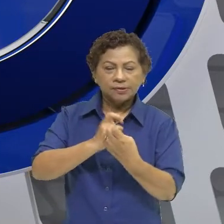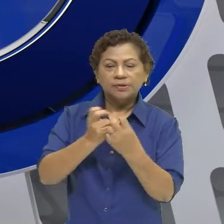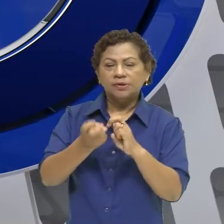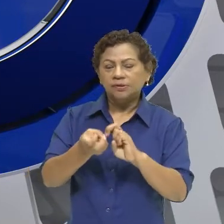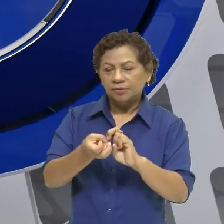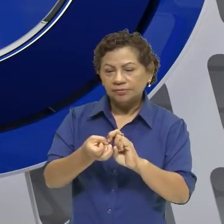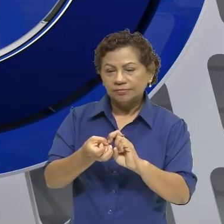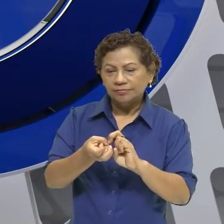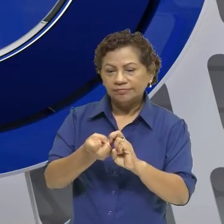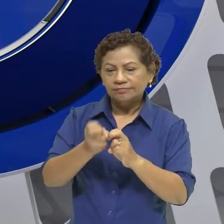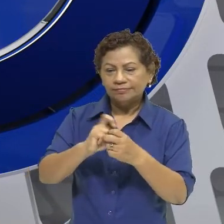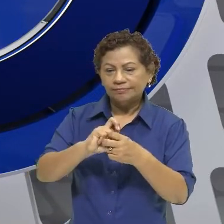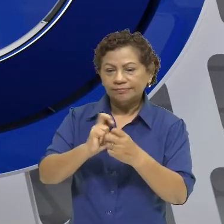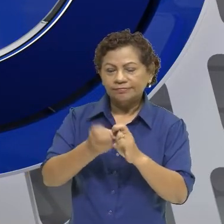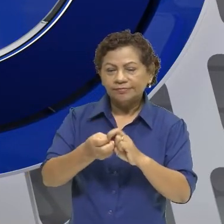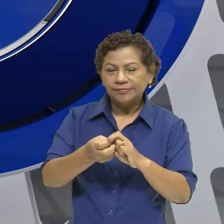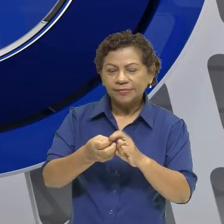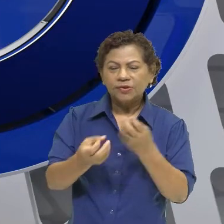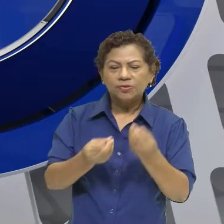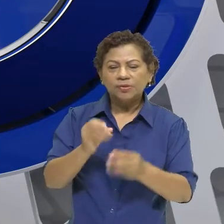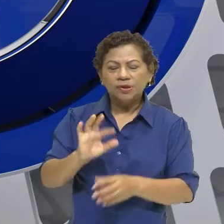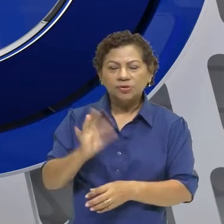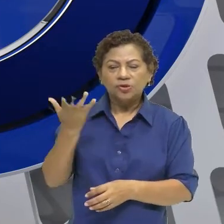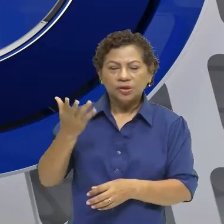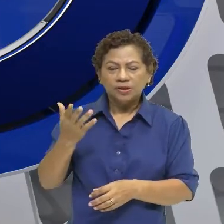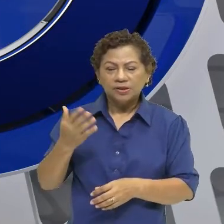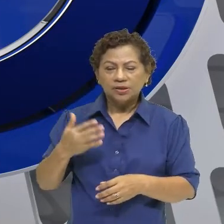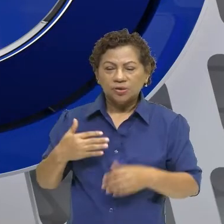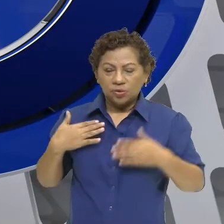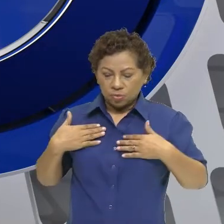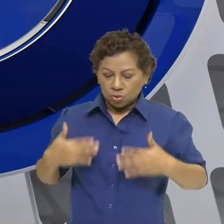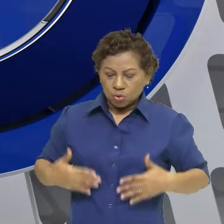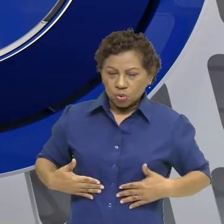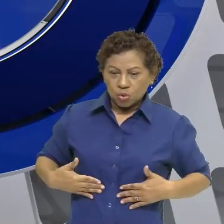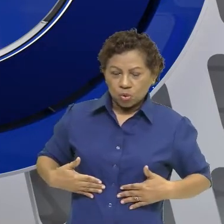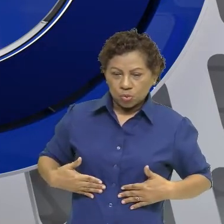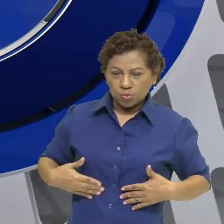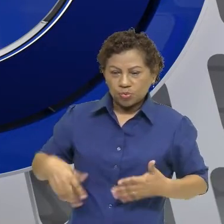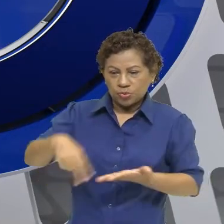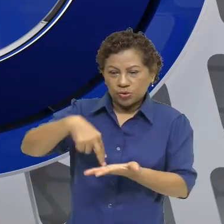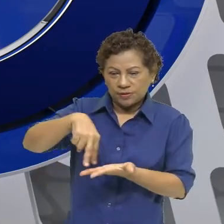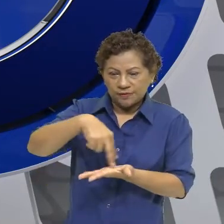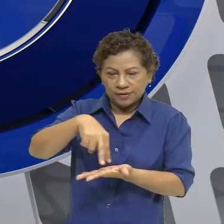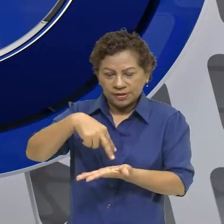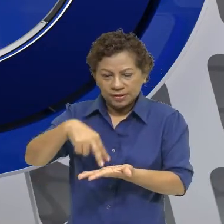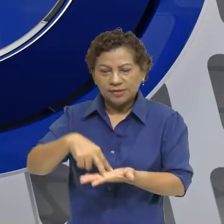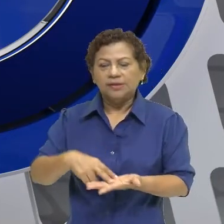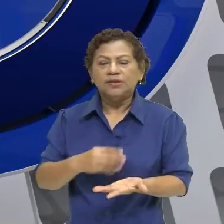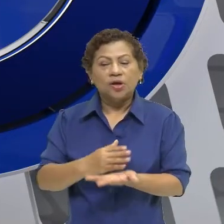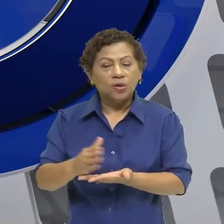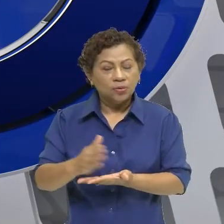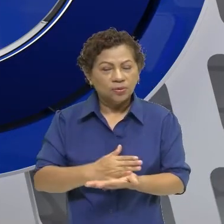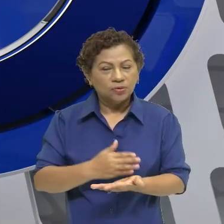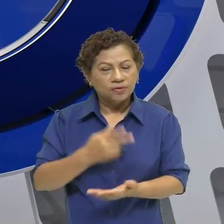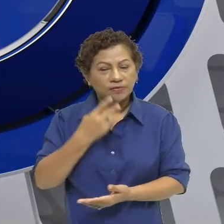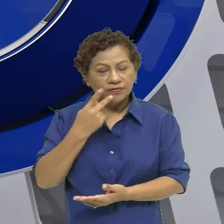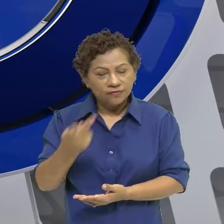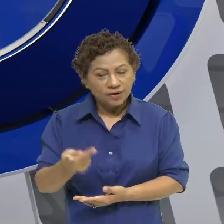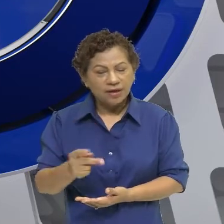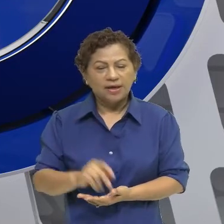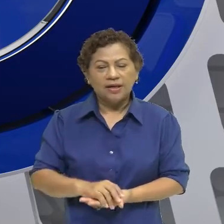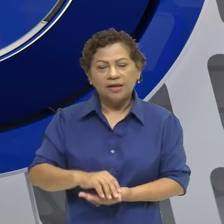deferidos, né? Eles são lançados. É como se eles estivessem, dançando. Ou alguns falam até